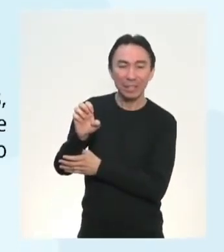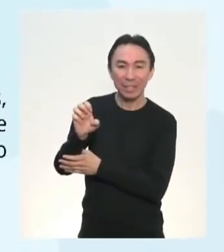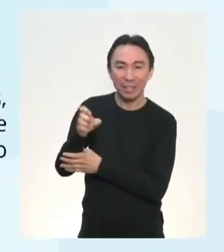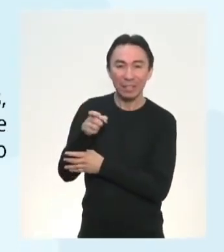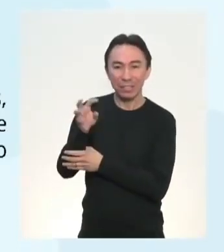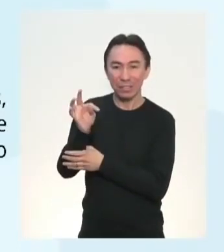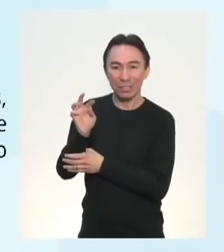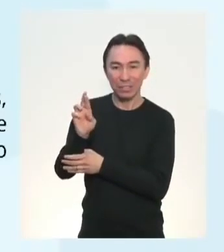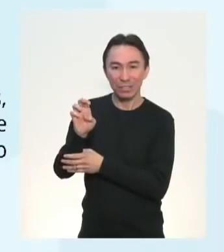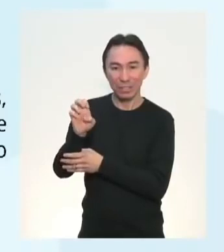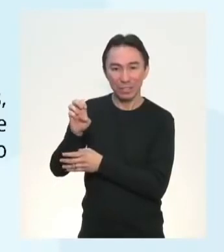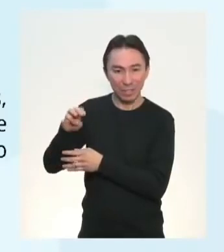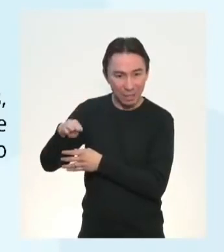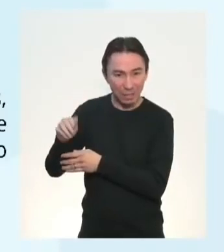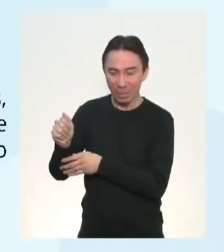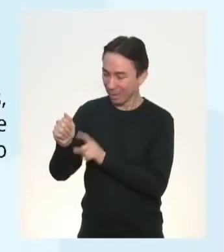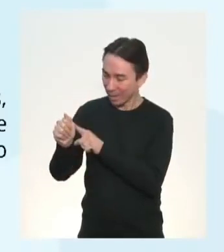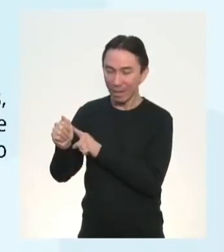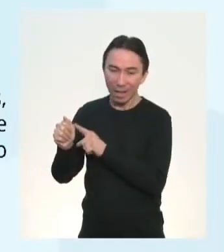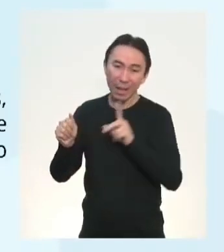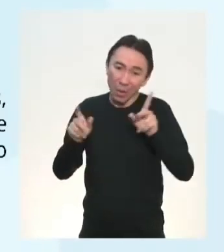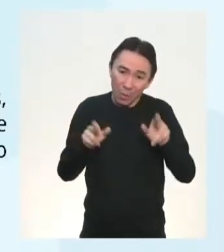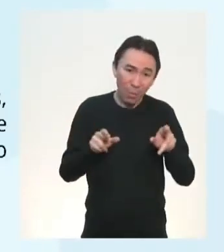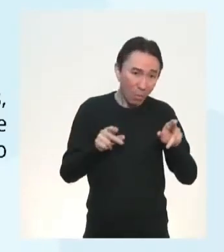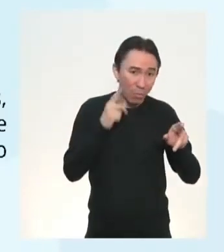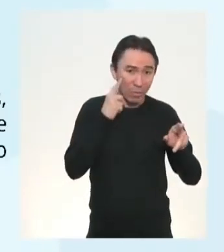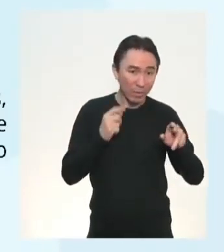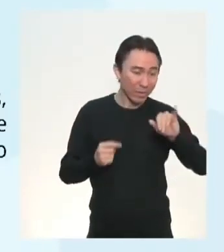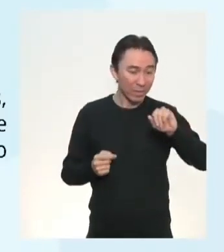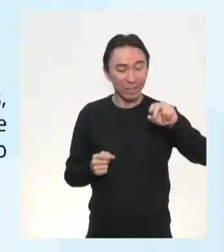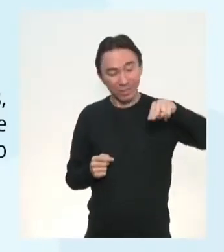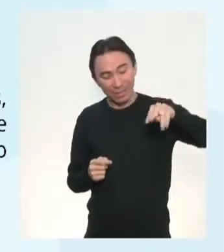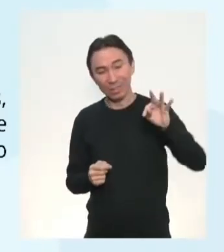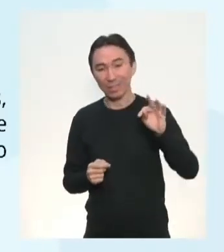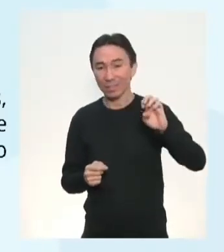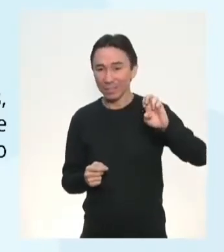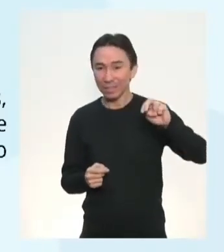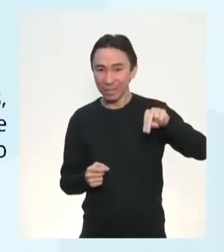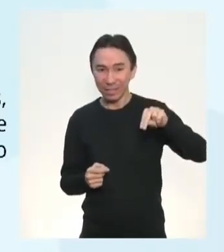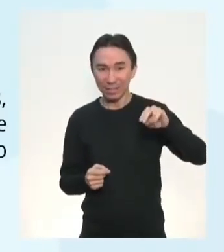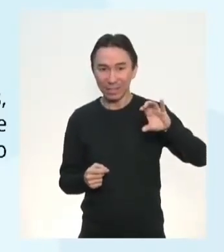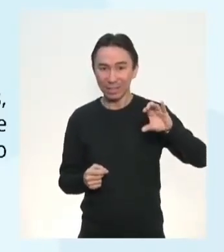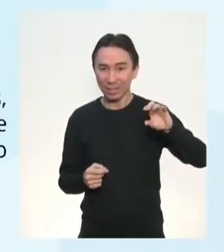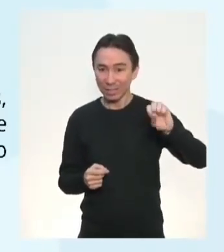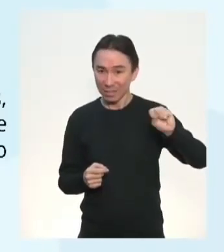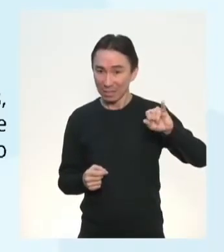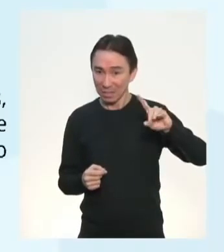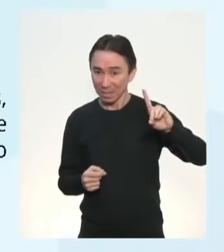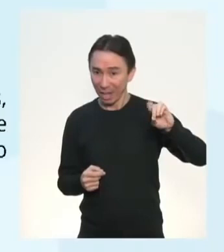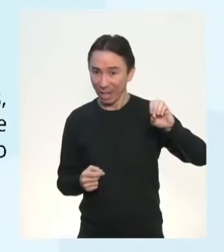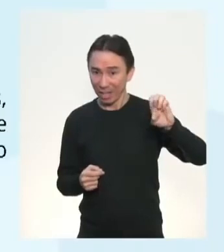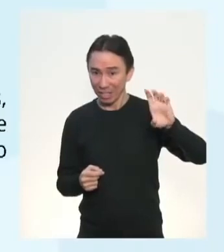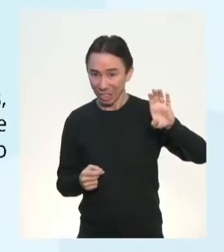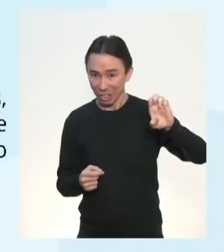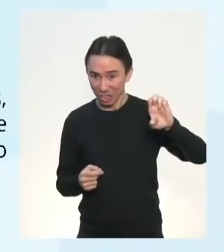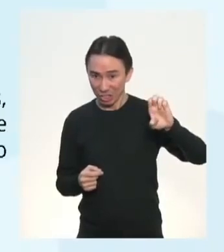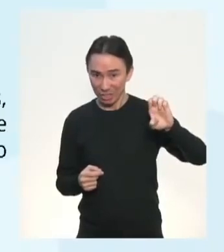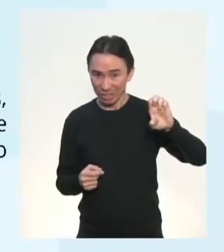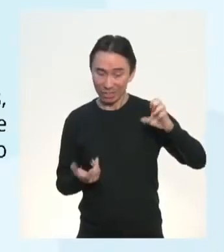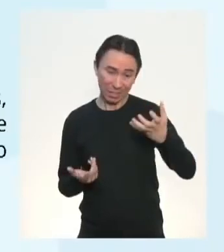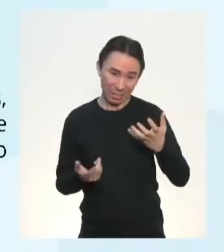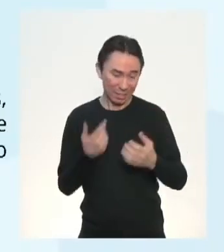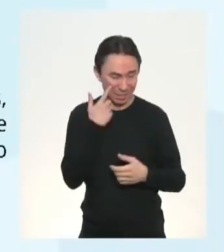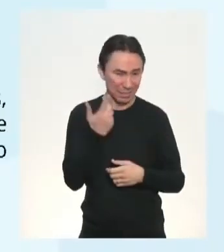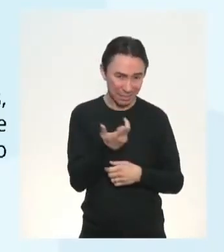intensidade, né? Que nós temos o fenômeno mais impactante é o aumento da intensidade das chuvas. Então, para ele retomar esse conteúdo, de novo,